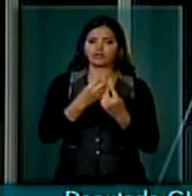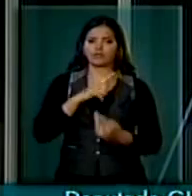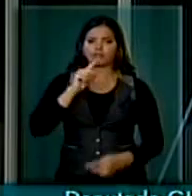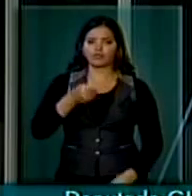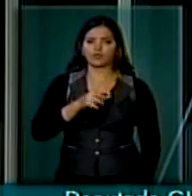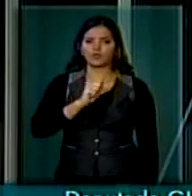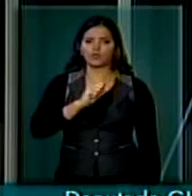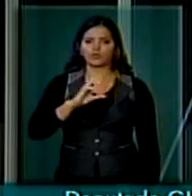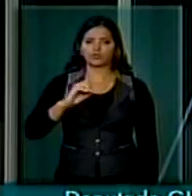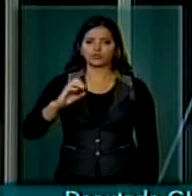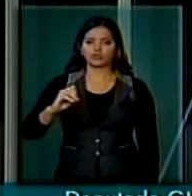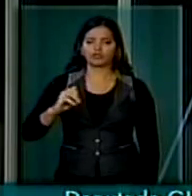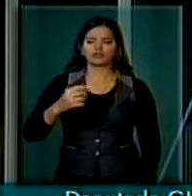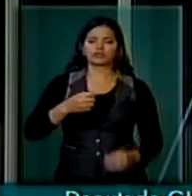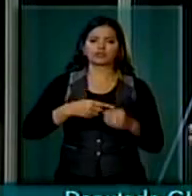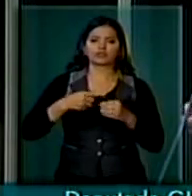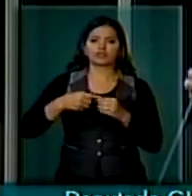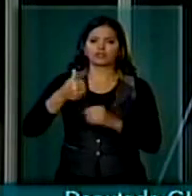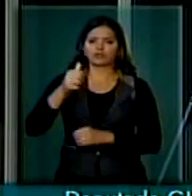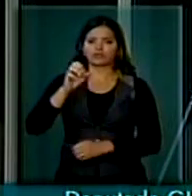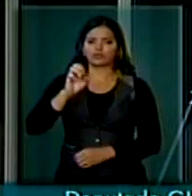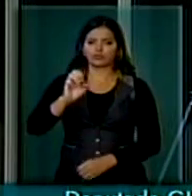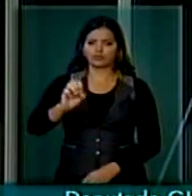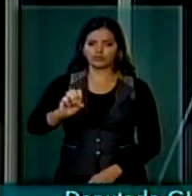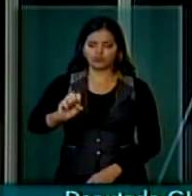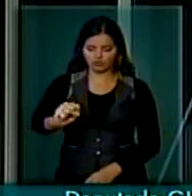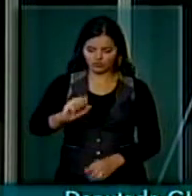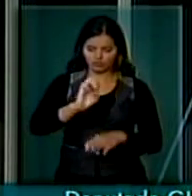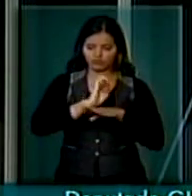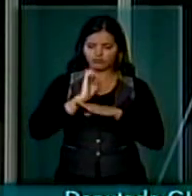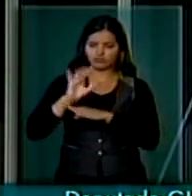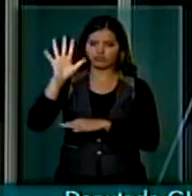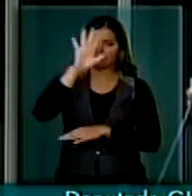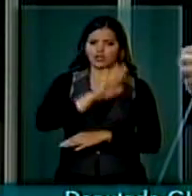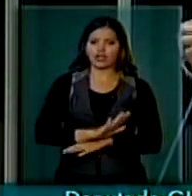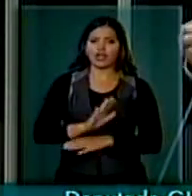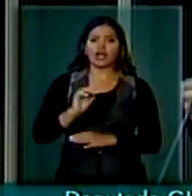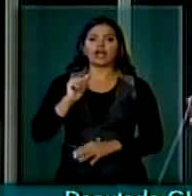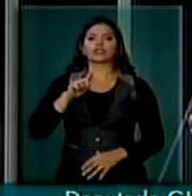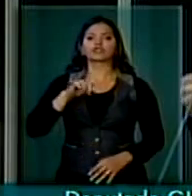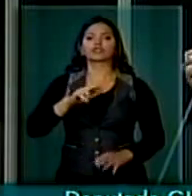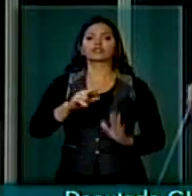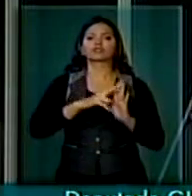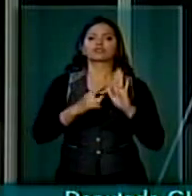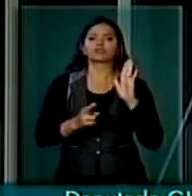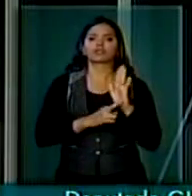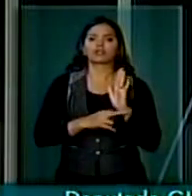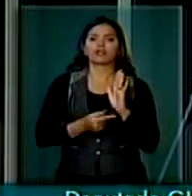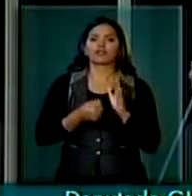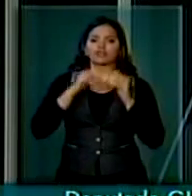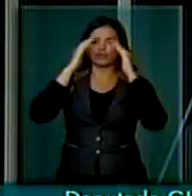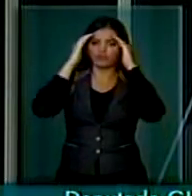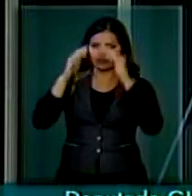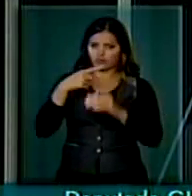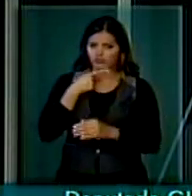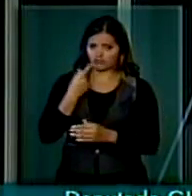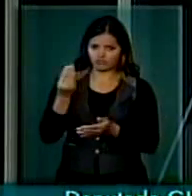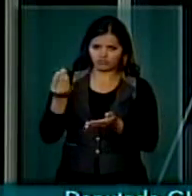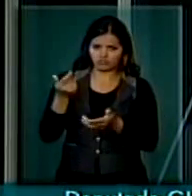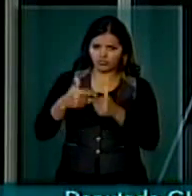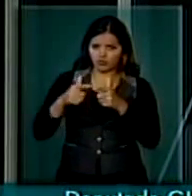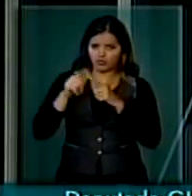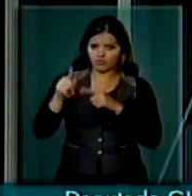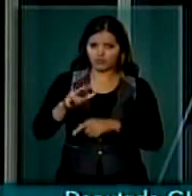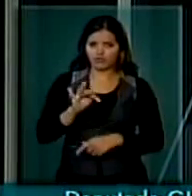de 1.800 cidades em 18 estados, a Agência Nacional de Energia Elétrica responsabiliza a Furnas, cujas linhas de